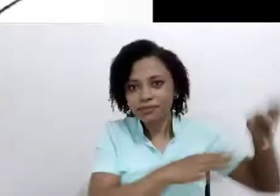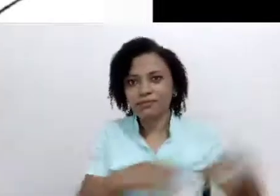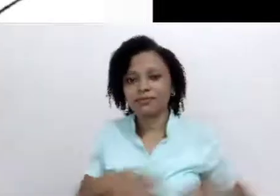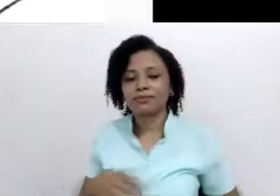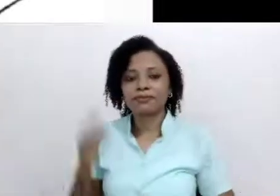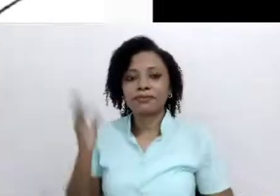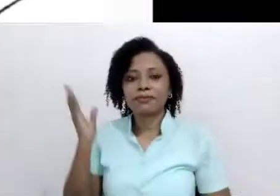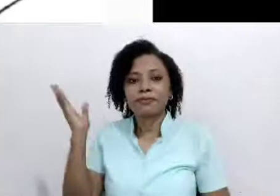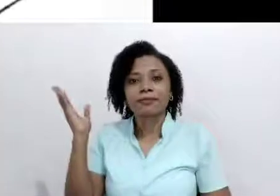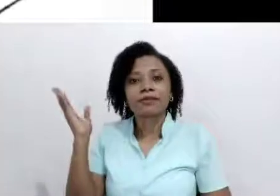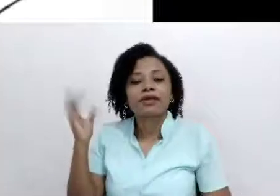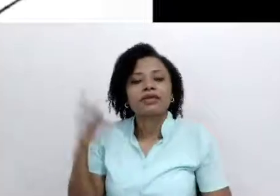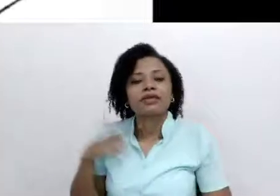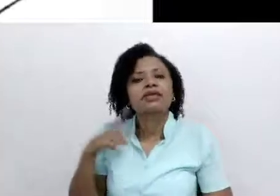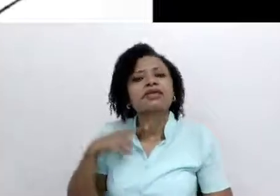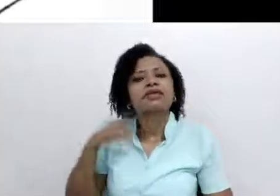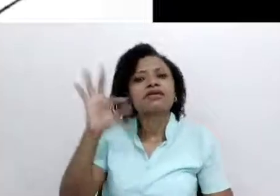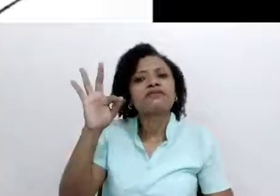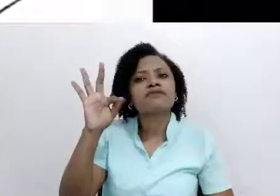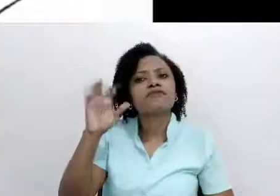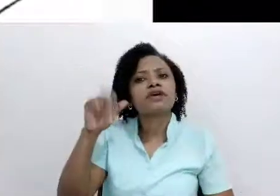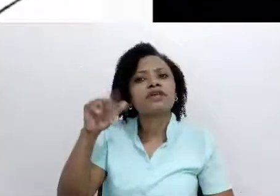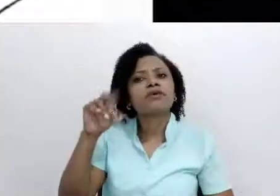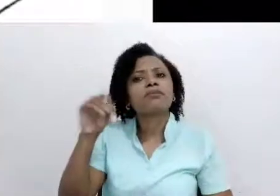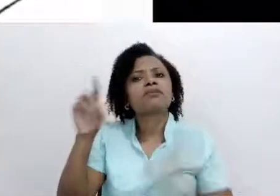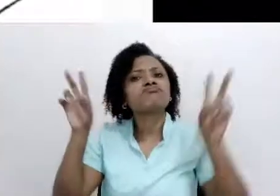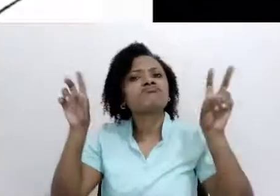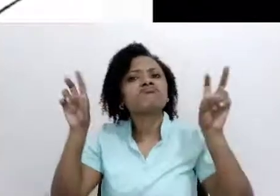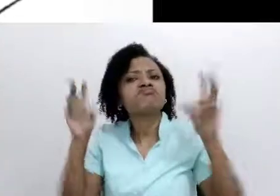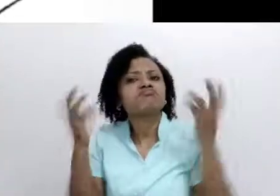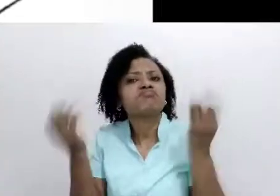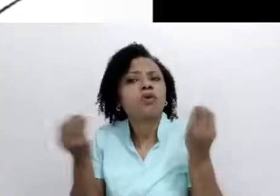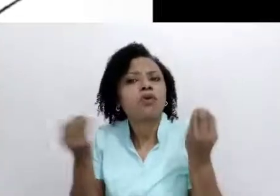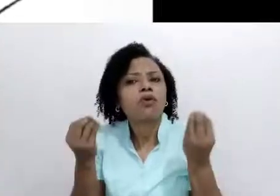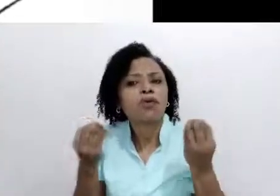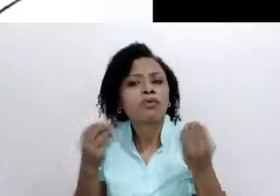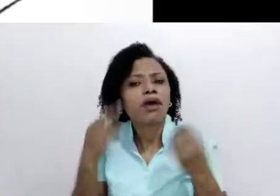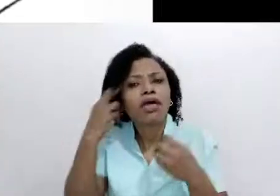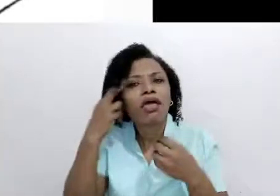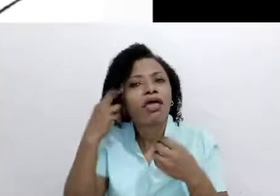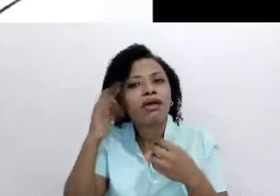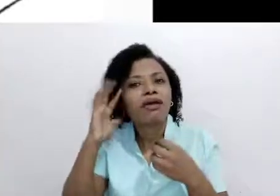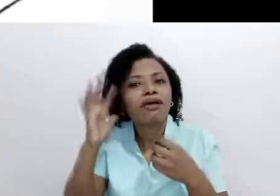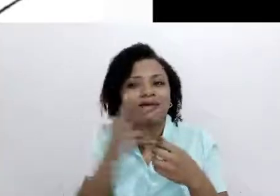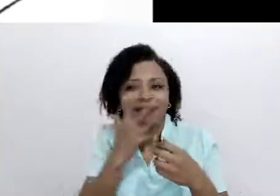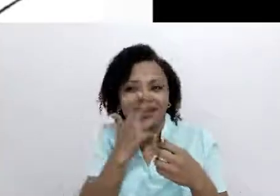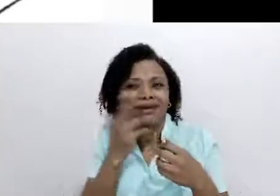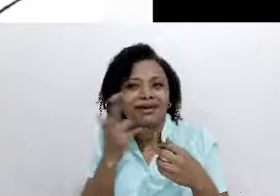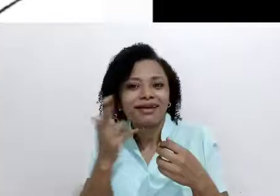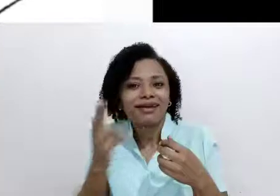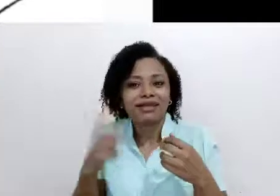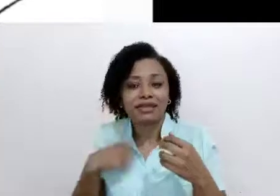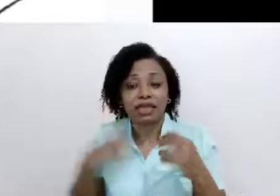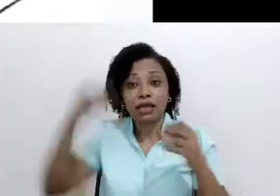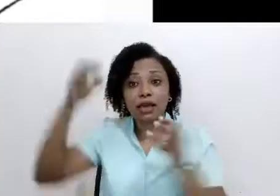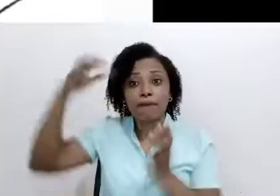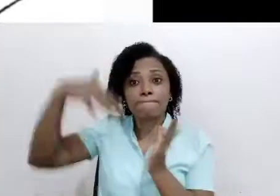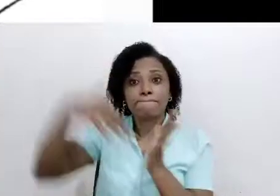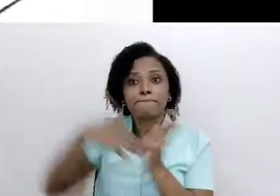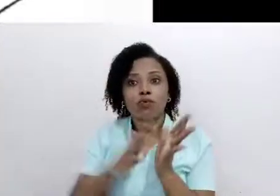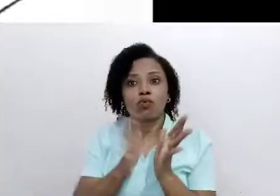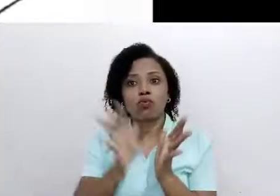Fenômenos da óptica geométrica. Temos alguns fenômenos, como a reflexão. O que é a reflexão? A luz de uma